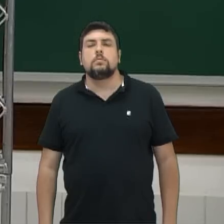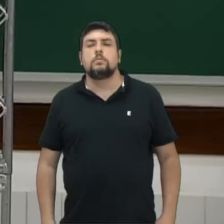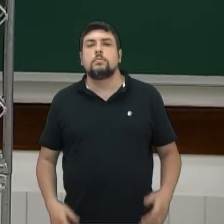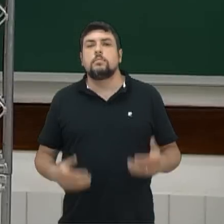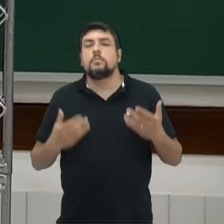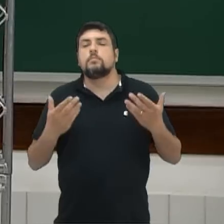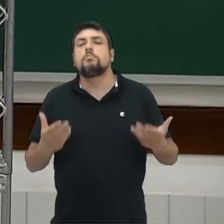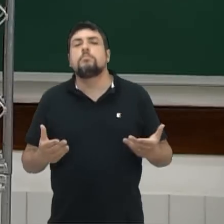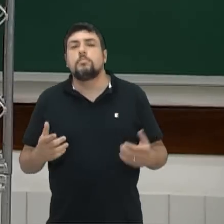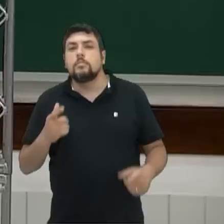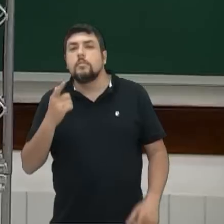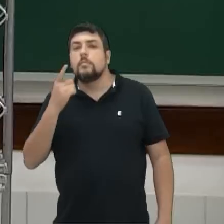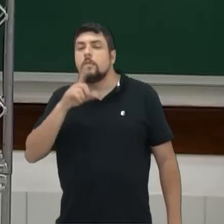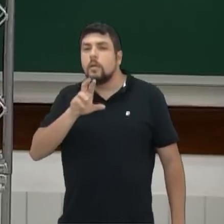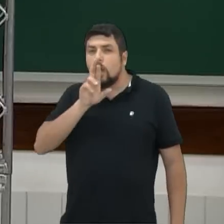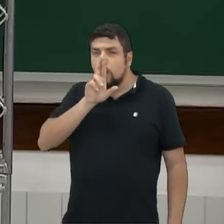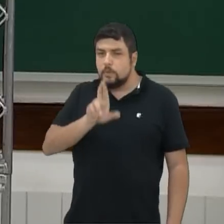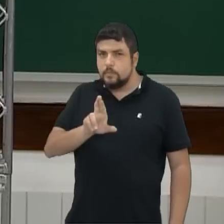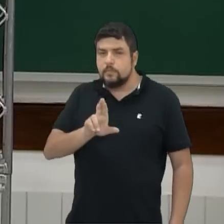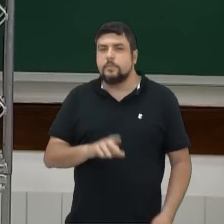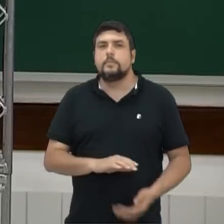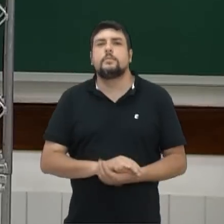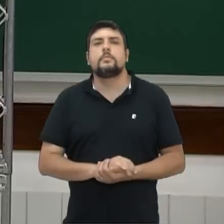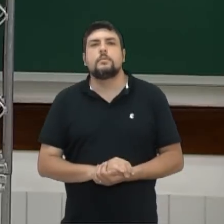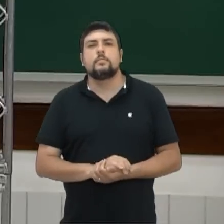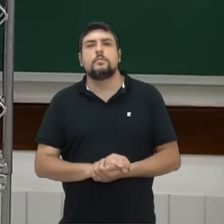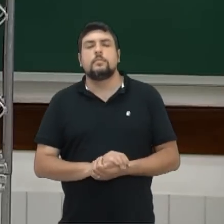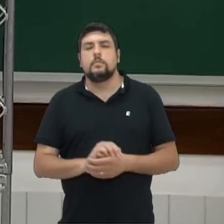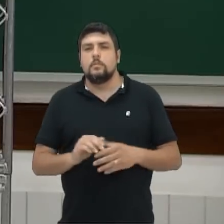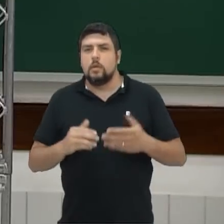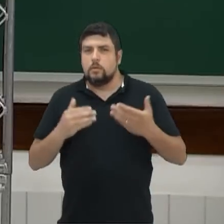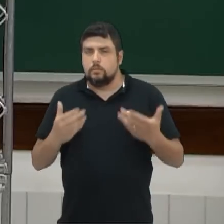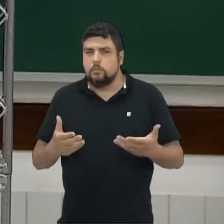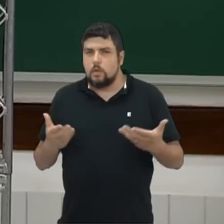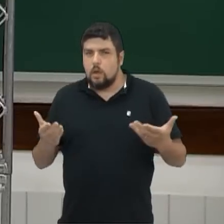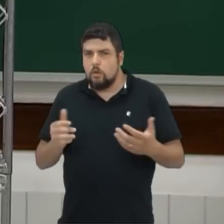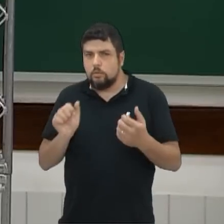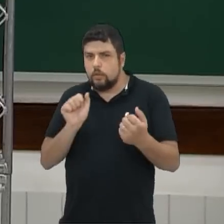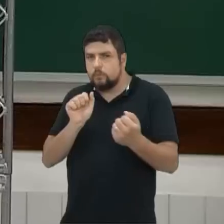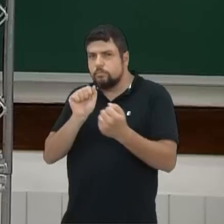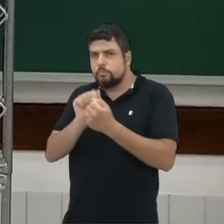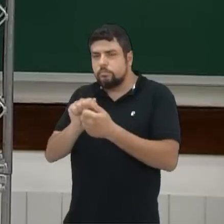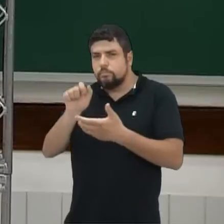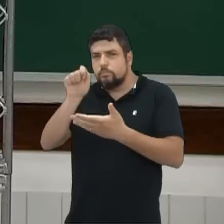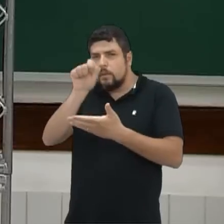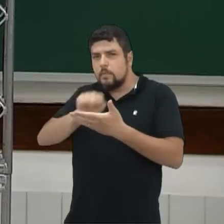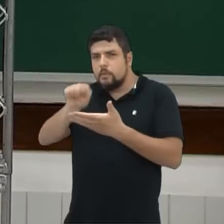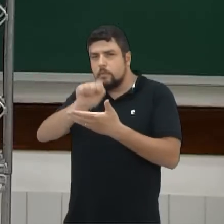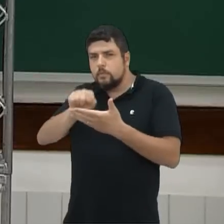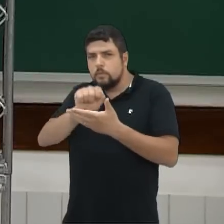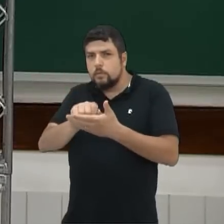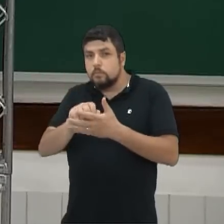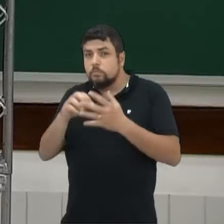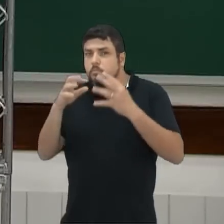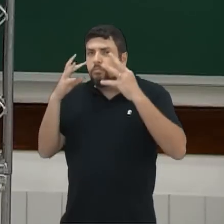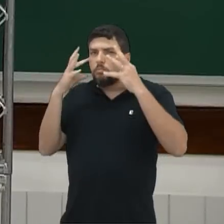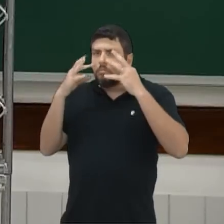E aí, conseguiram resolver o exercício? Então, eu vou resolver com vocês agora aqui no quadro, para ver quem acertou e quem